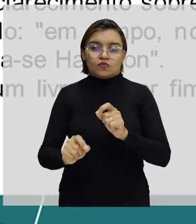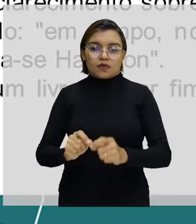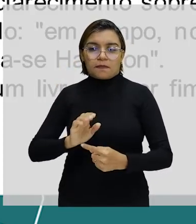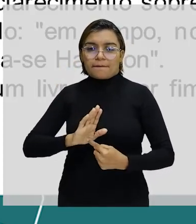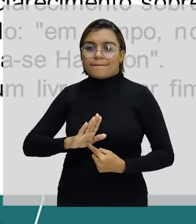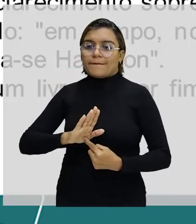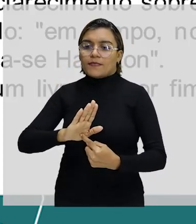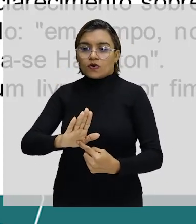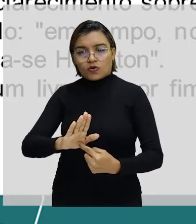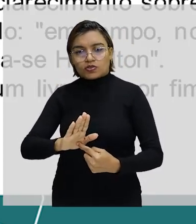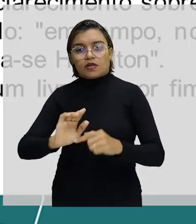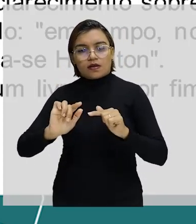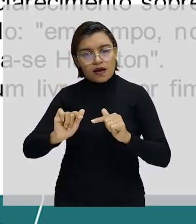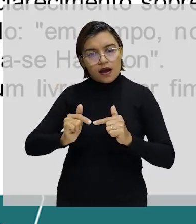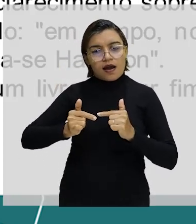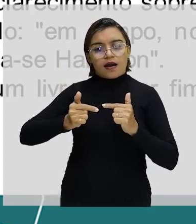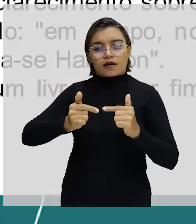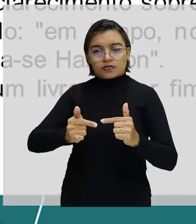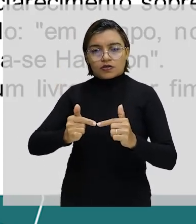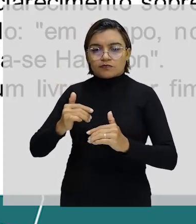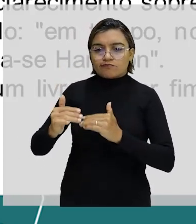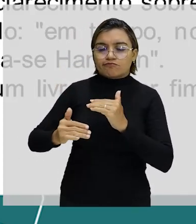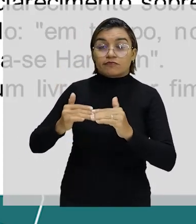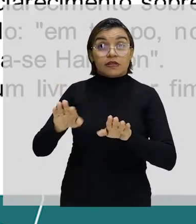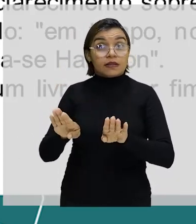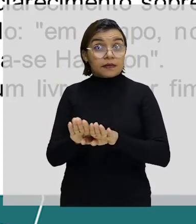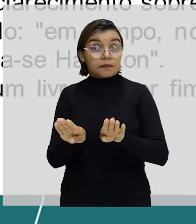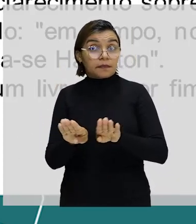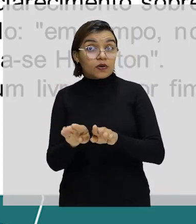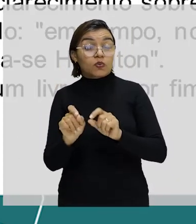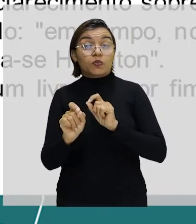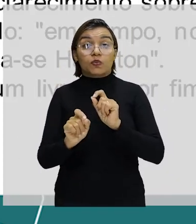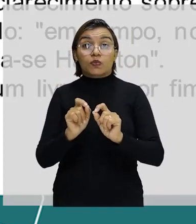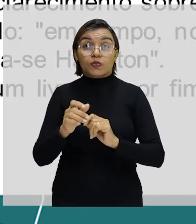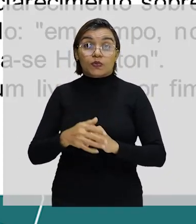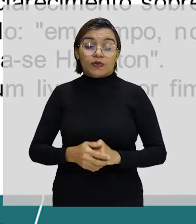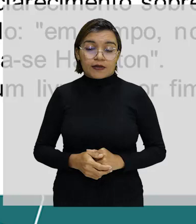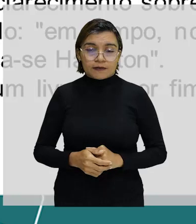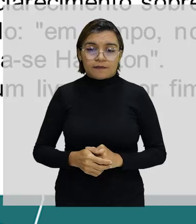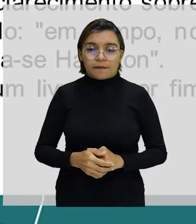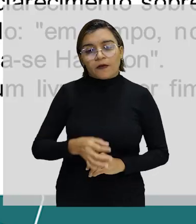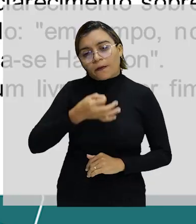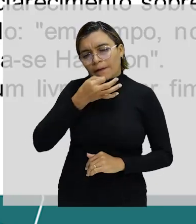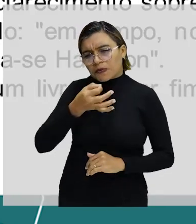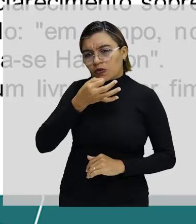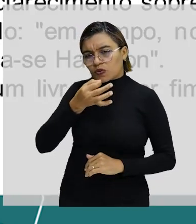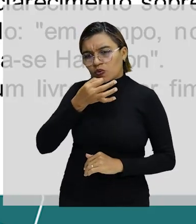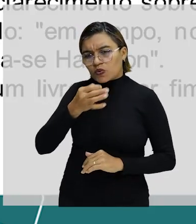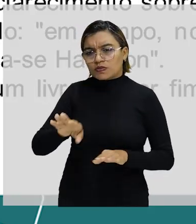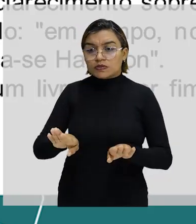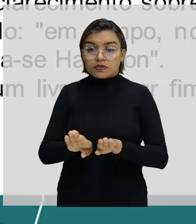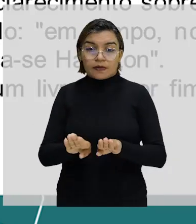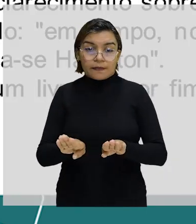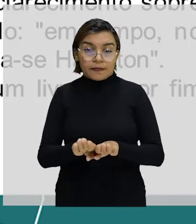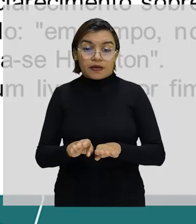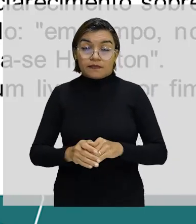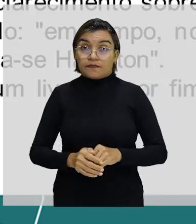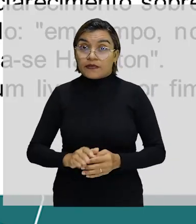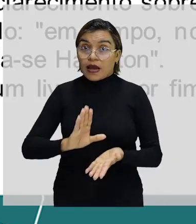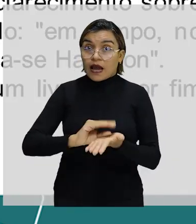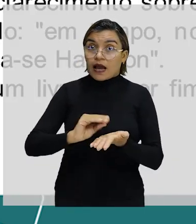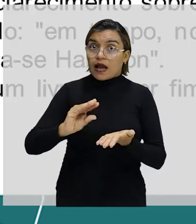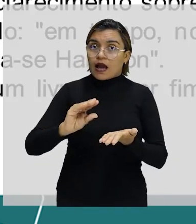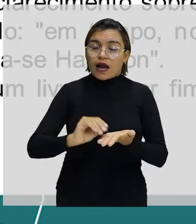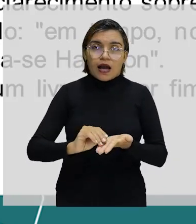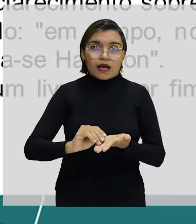apontando posteriores ações, e as ressalvas é um texto formal também, e a ata não